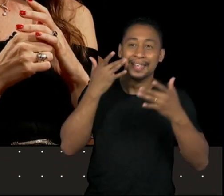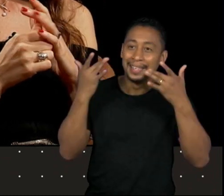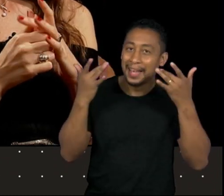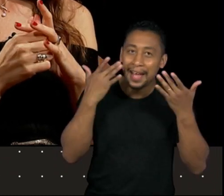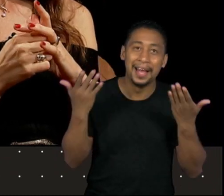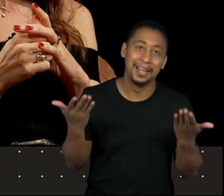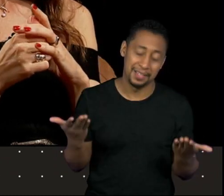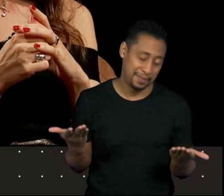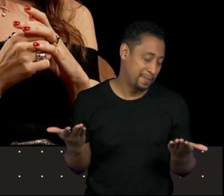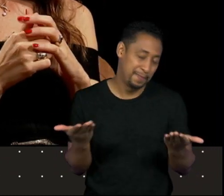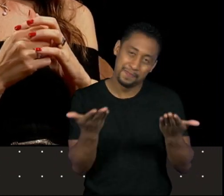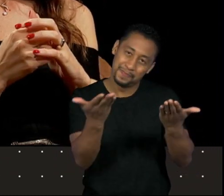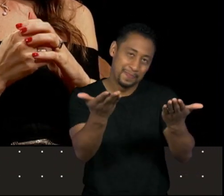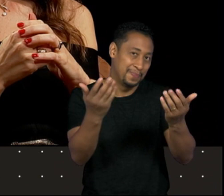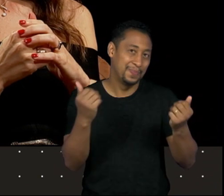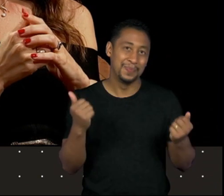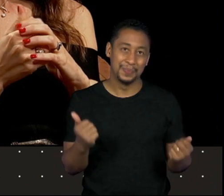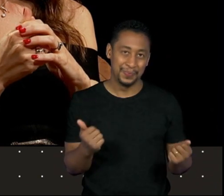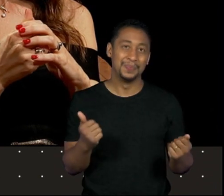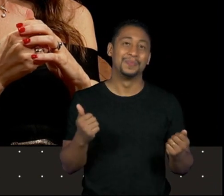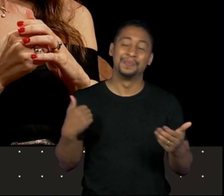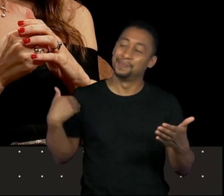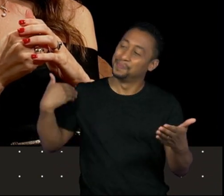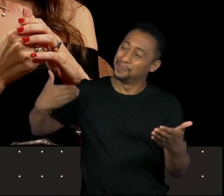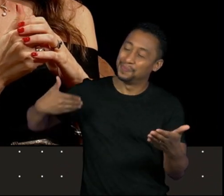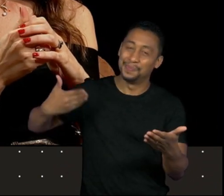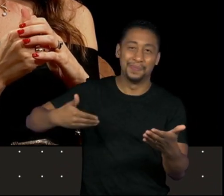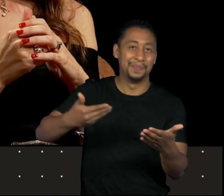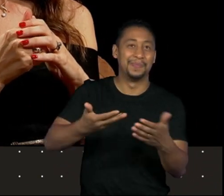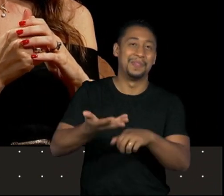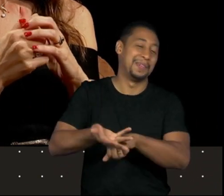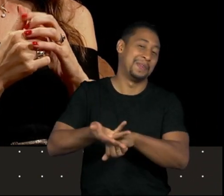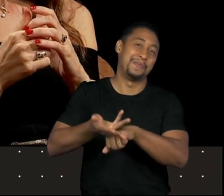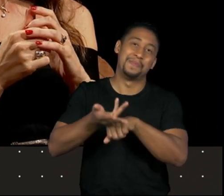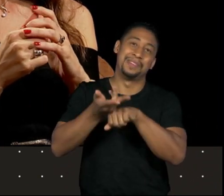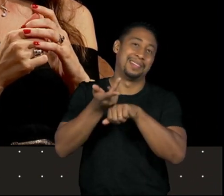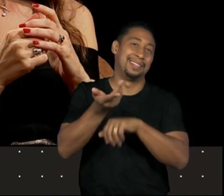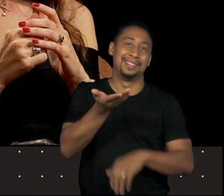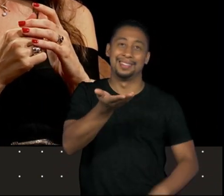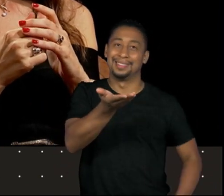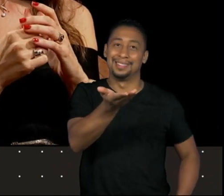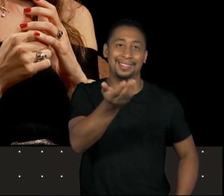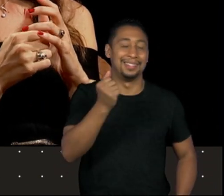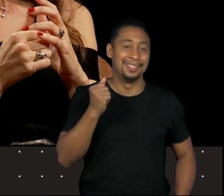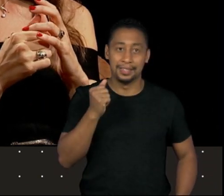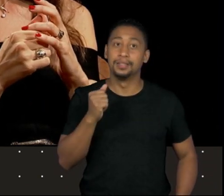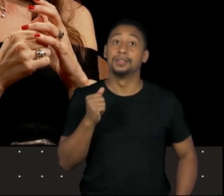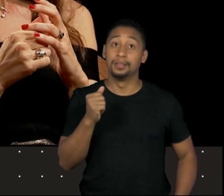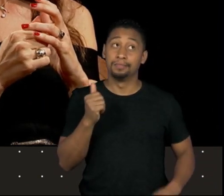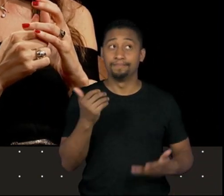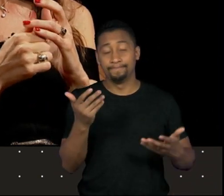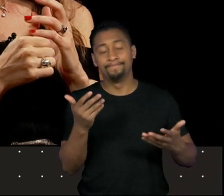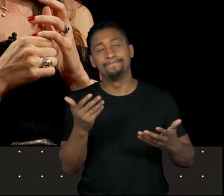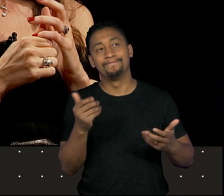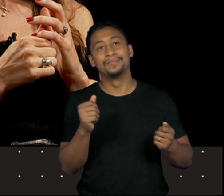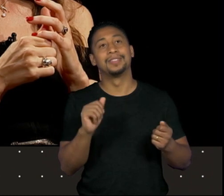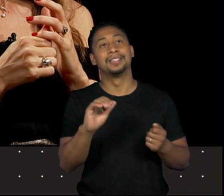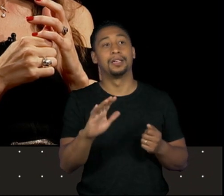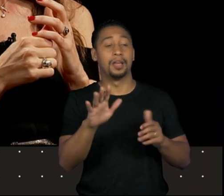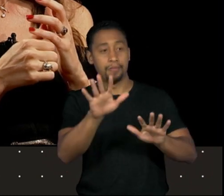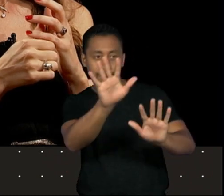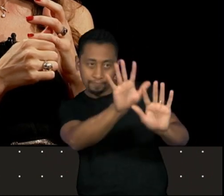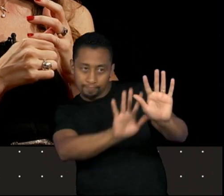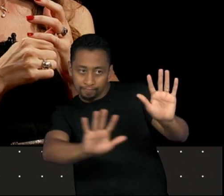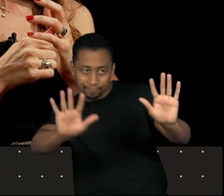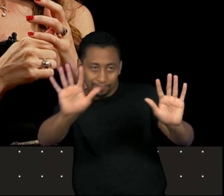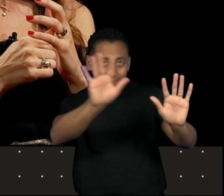Ela, enfim, junta as coisas como um grande artista tem que fazer, né? Juntar tanto a parte visual